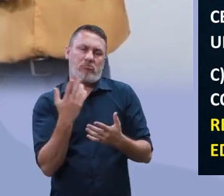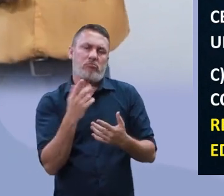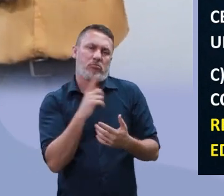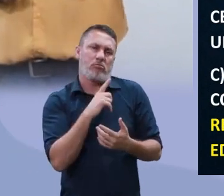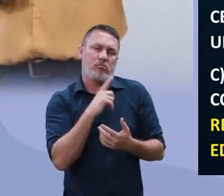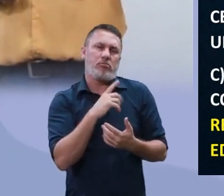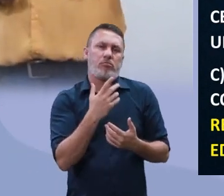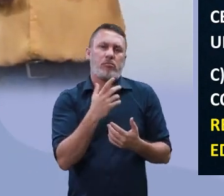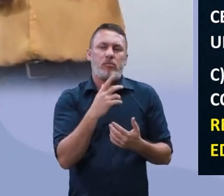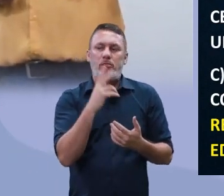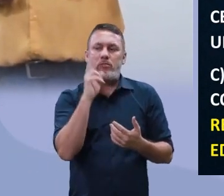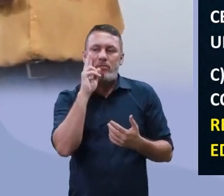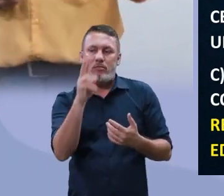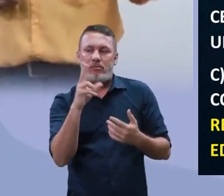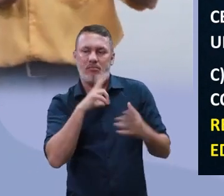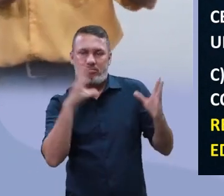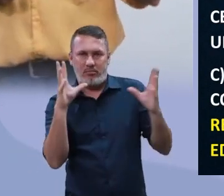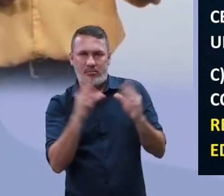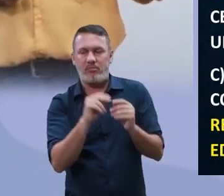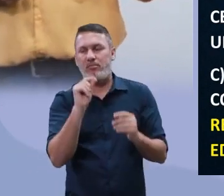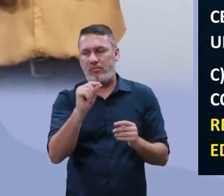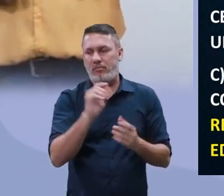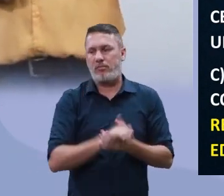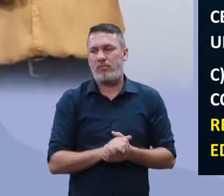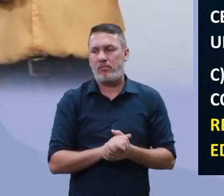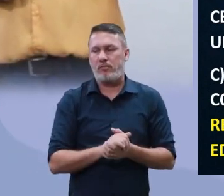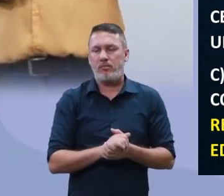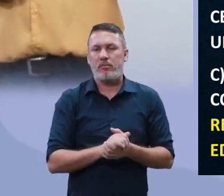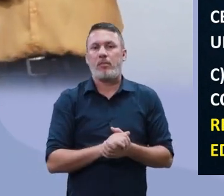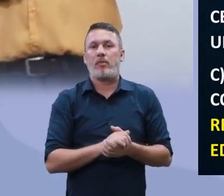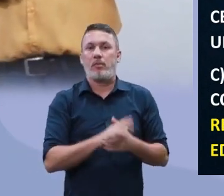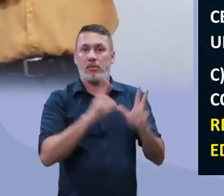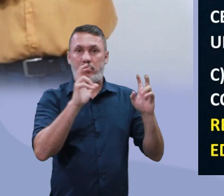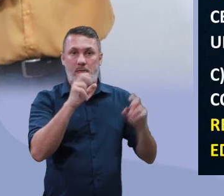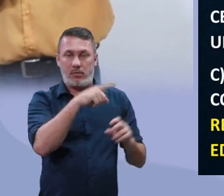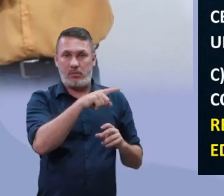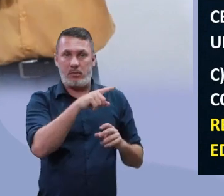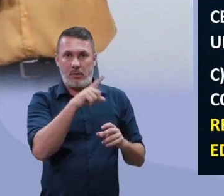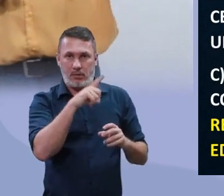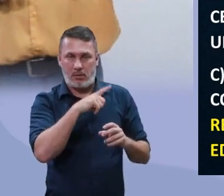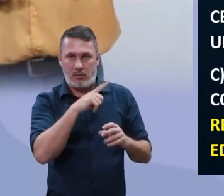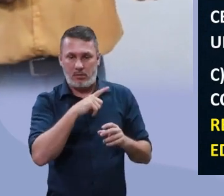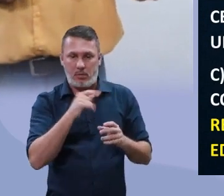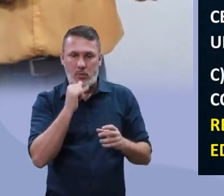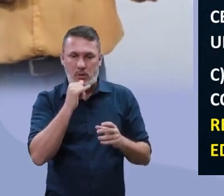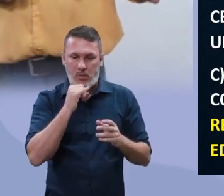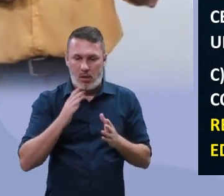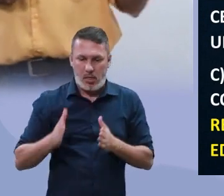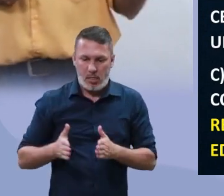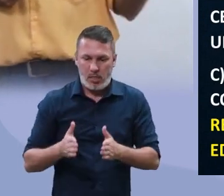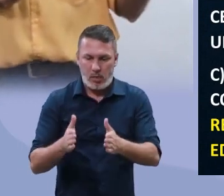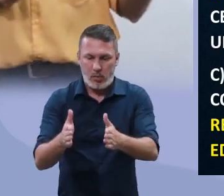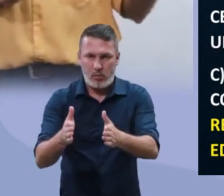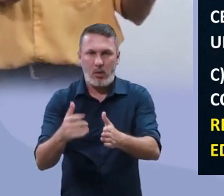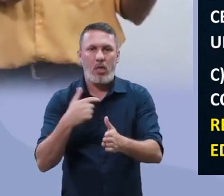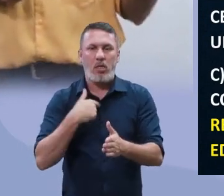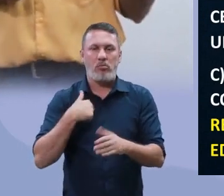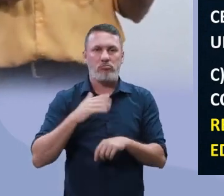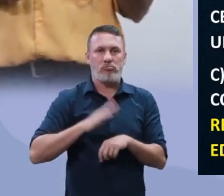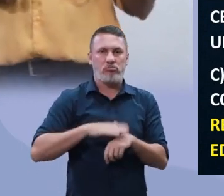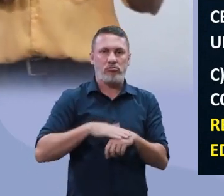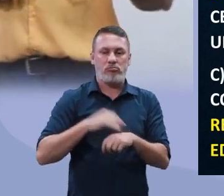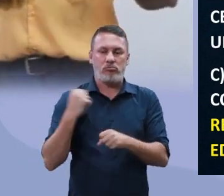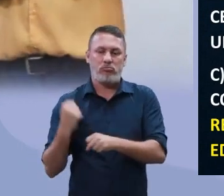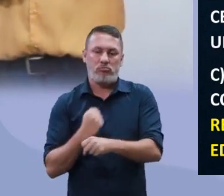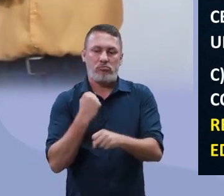leitura, né, com atenção à interpretação. A reconstrução de leitos originais, se eu reconstruir leitos originais